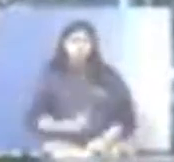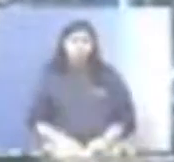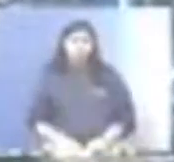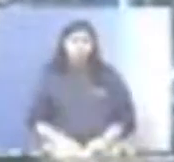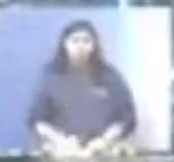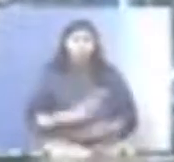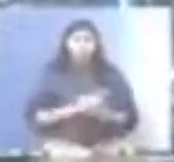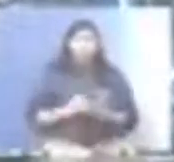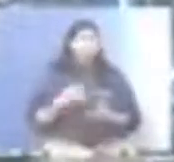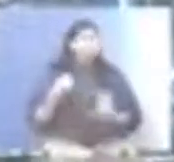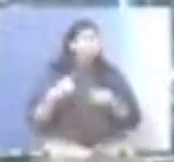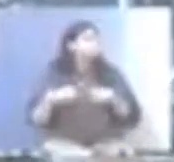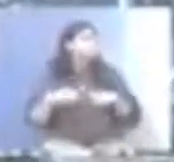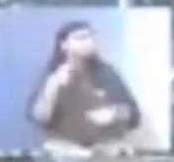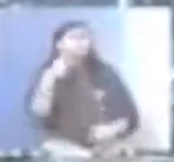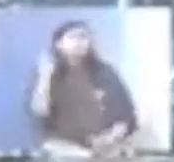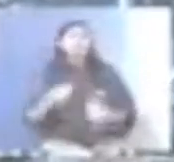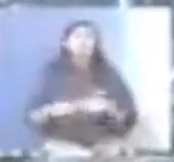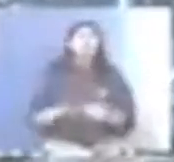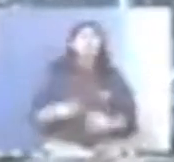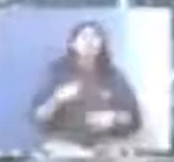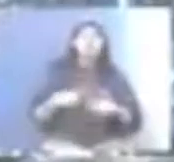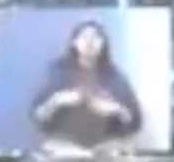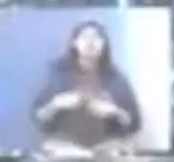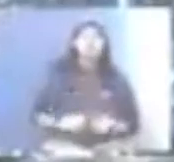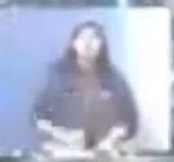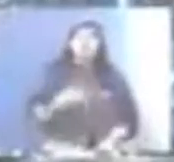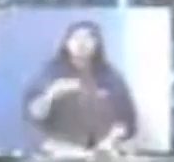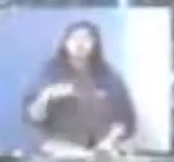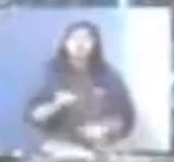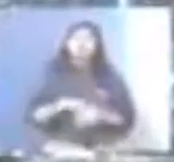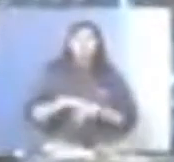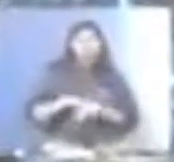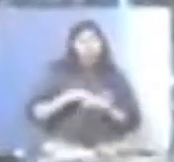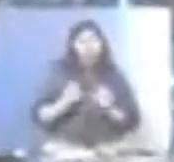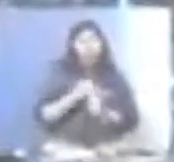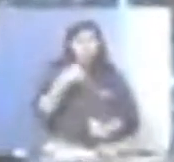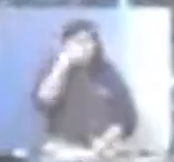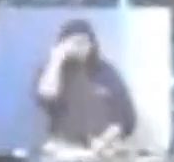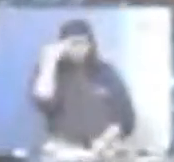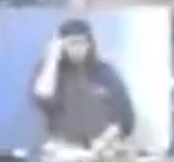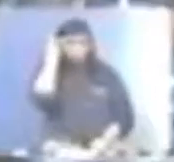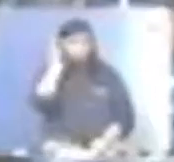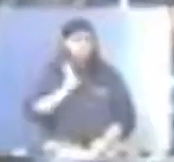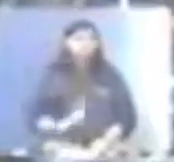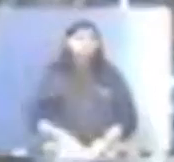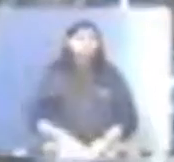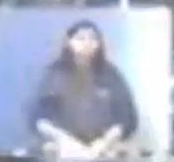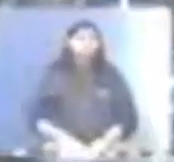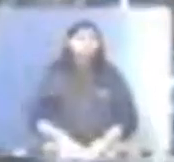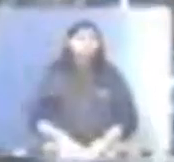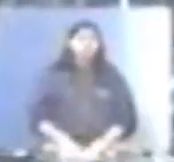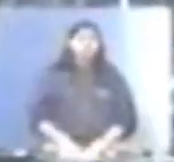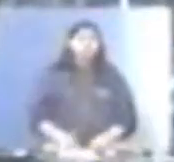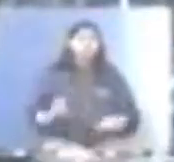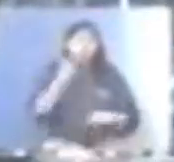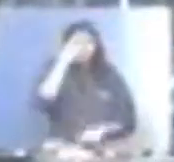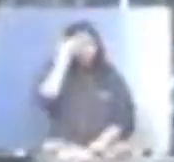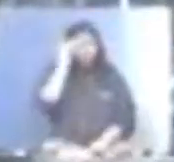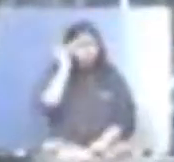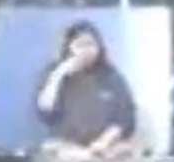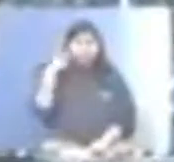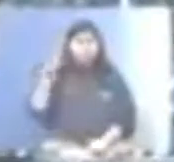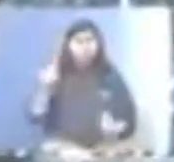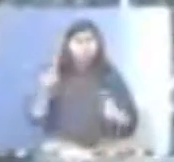mas por que que ele falou isso? Não, mas não devia falar aquilo. Mas por quê? Aí você já vai conversar com alguém. As pessoas consultam